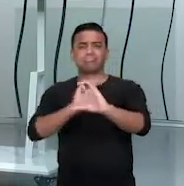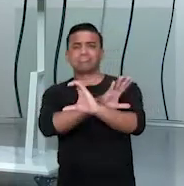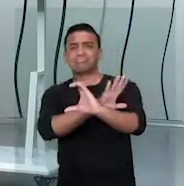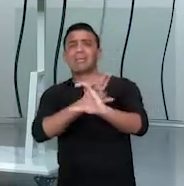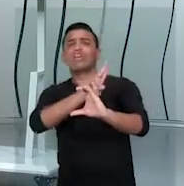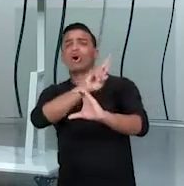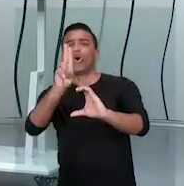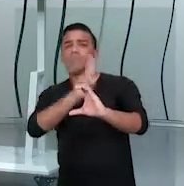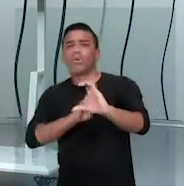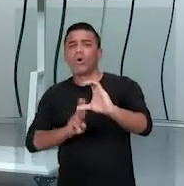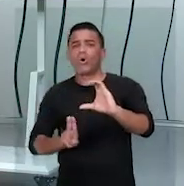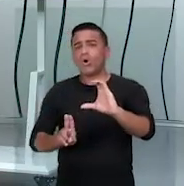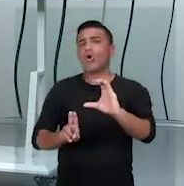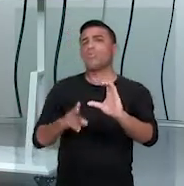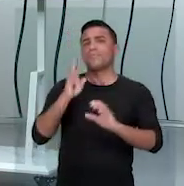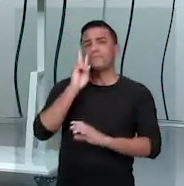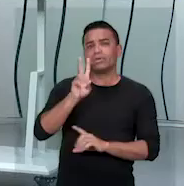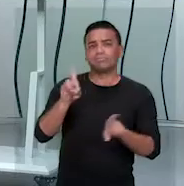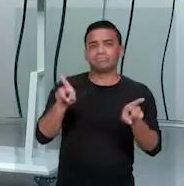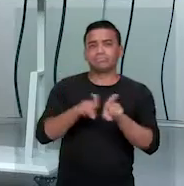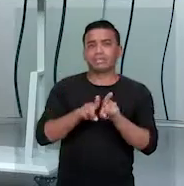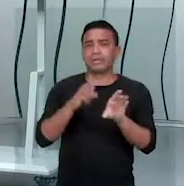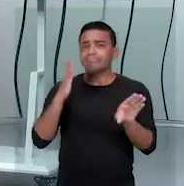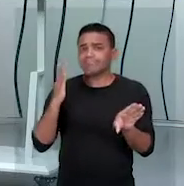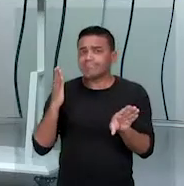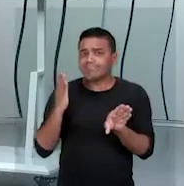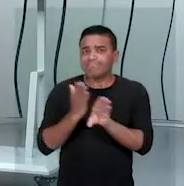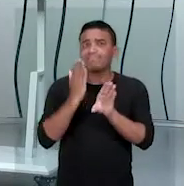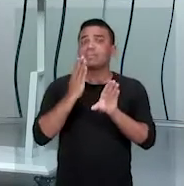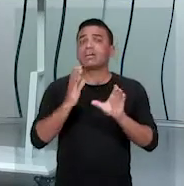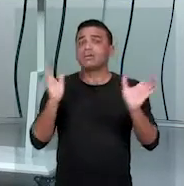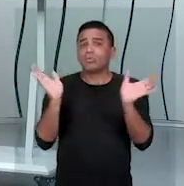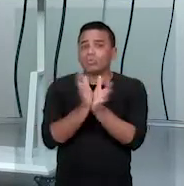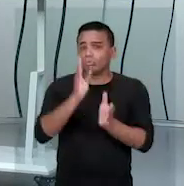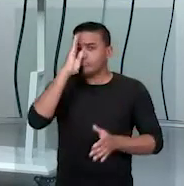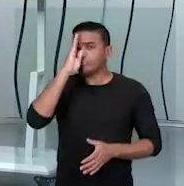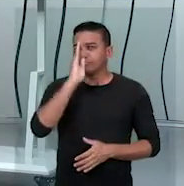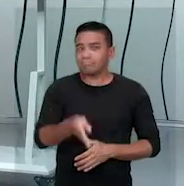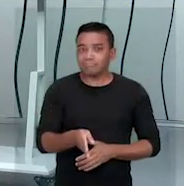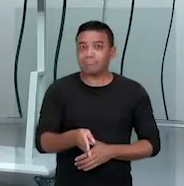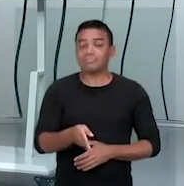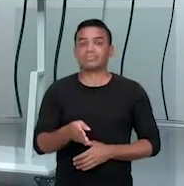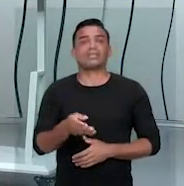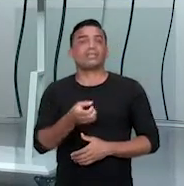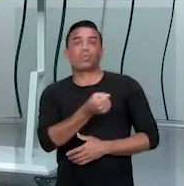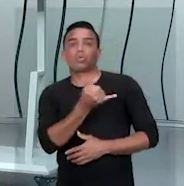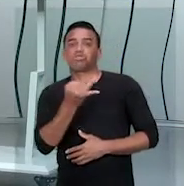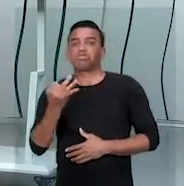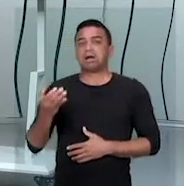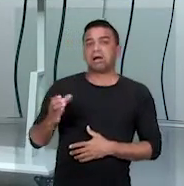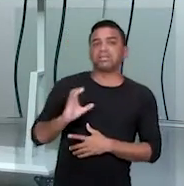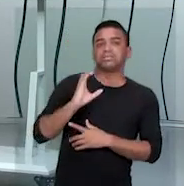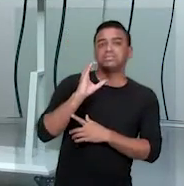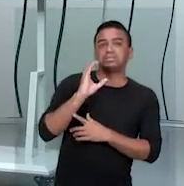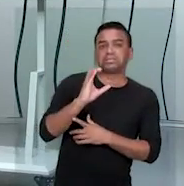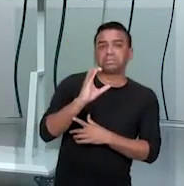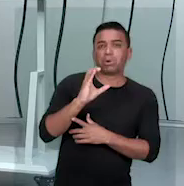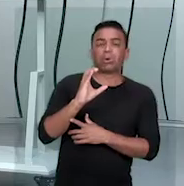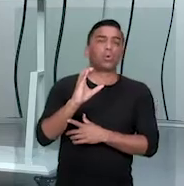nomeadas, vimos que precisamos identificar a cadeia principal e enumerá-la de acordo com